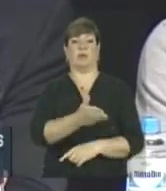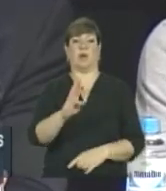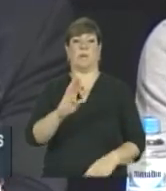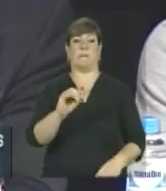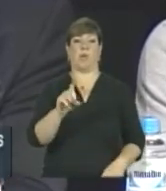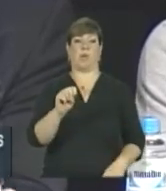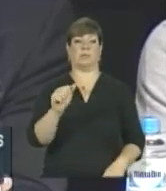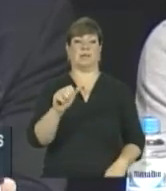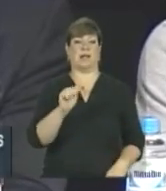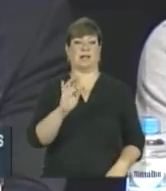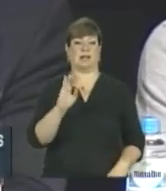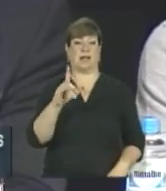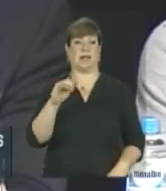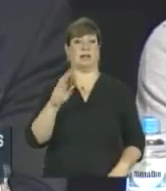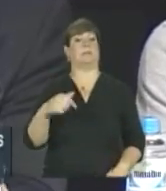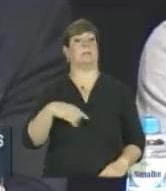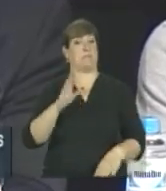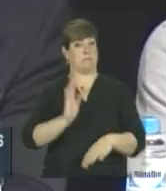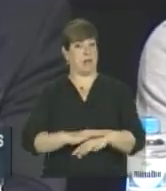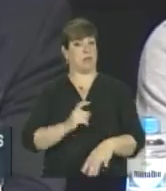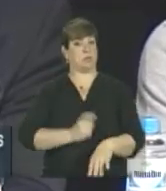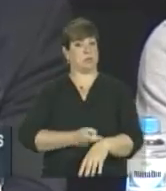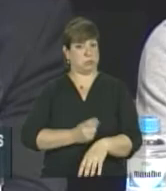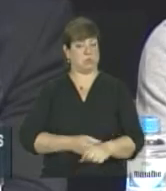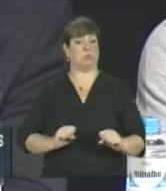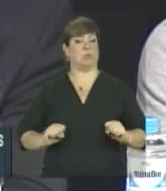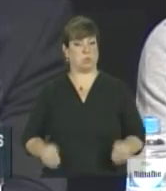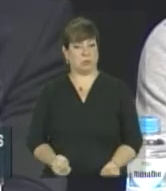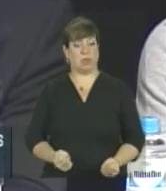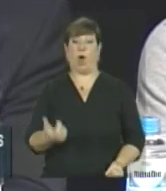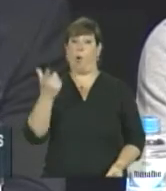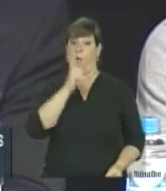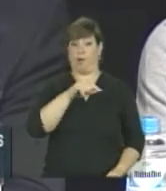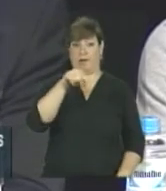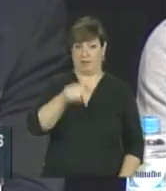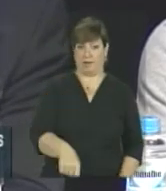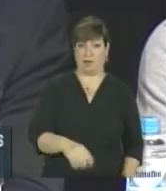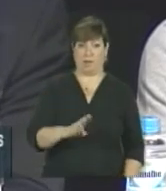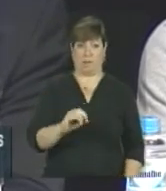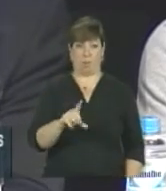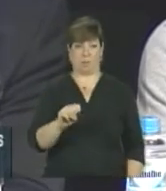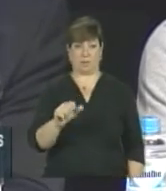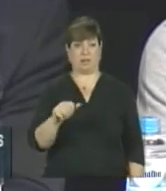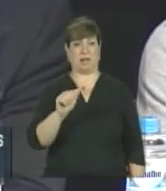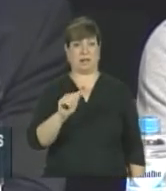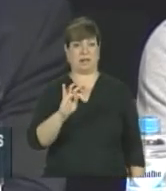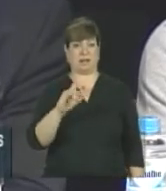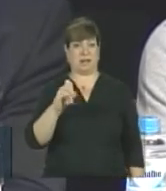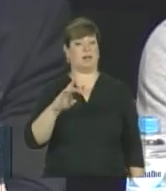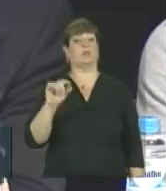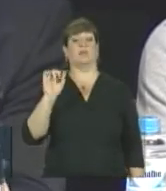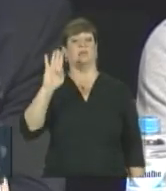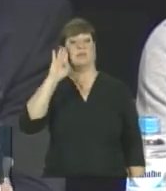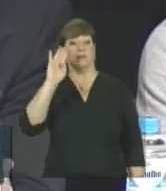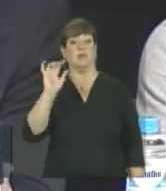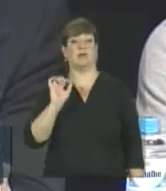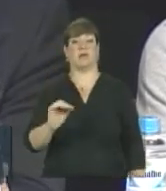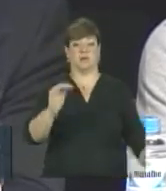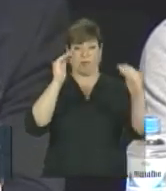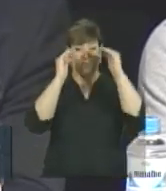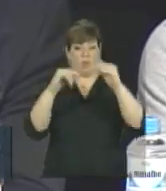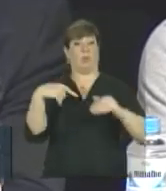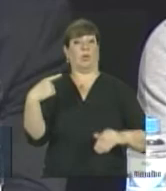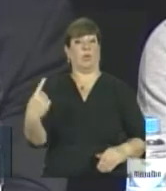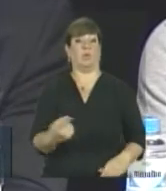rígidos. Então, hoje, conseguir um Bolsa Atleta, ele é realmente o resultado, é um reconhecimento de um resultado